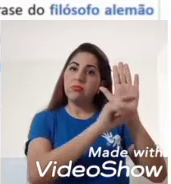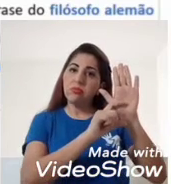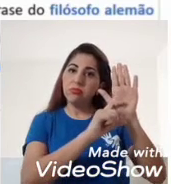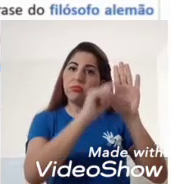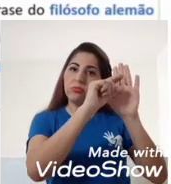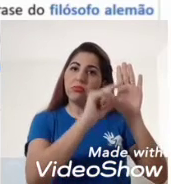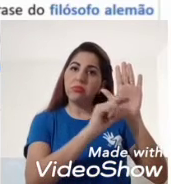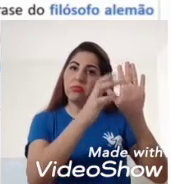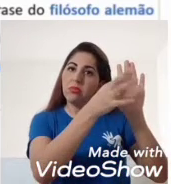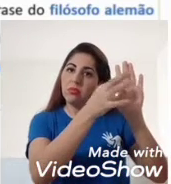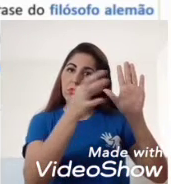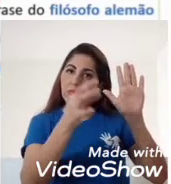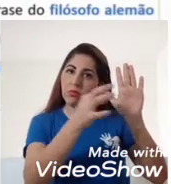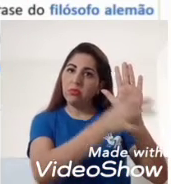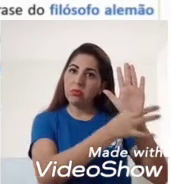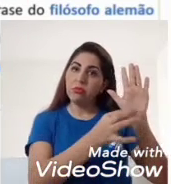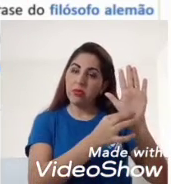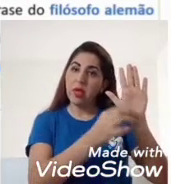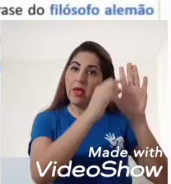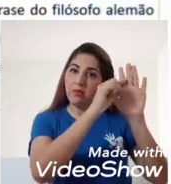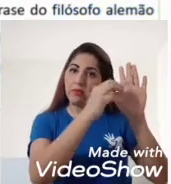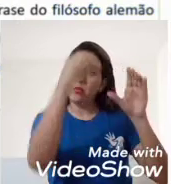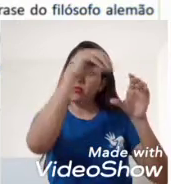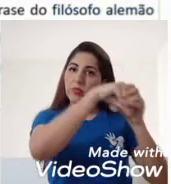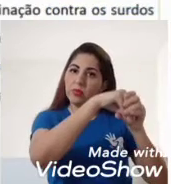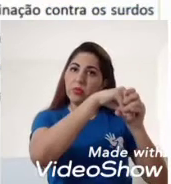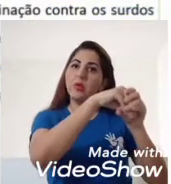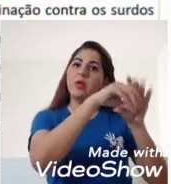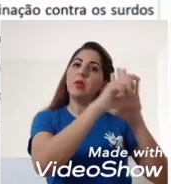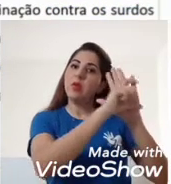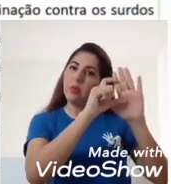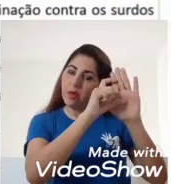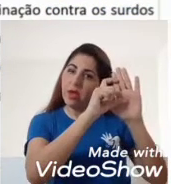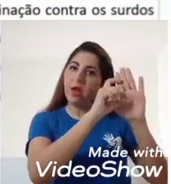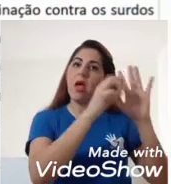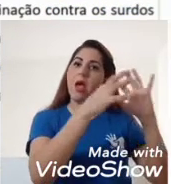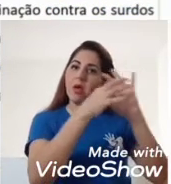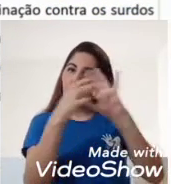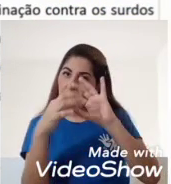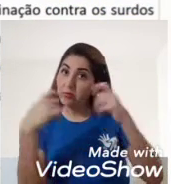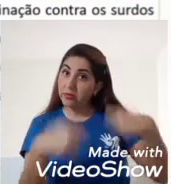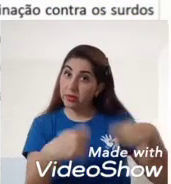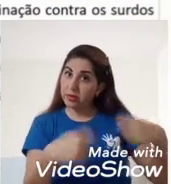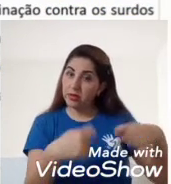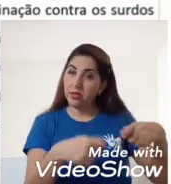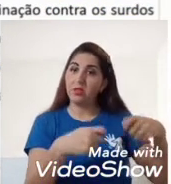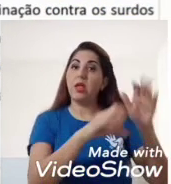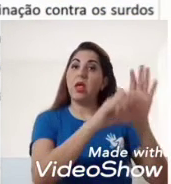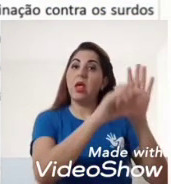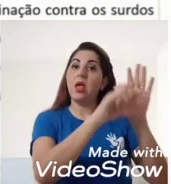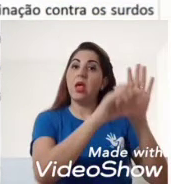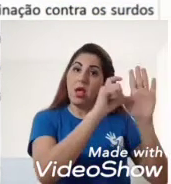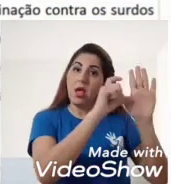interparagráfica e intraparagráfica, ou seja, é preciso que haja a coesão aqui, olha gente, dentro do